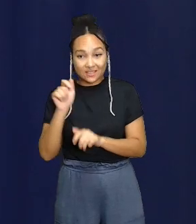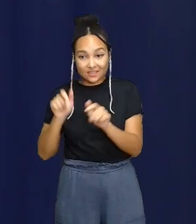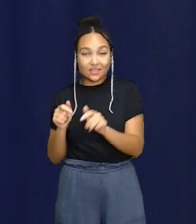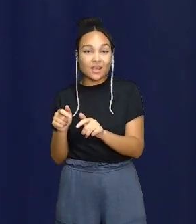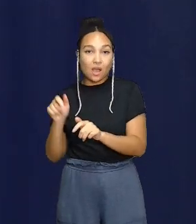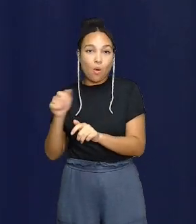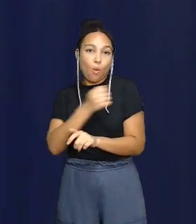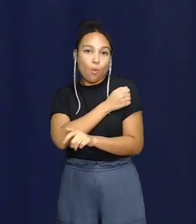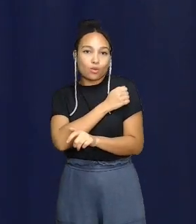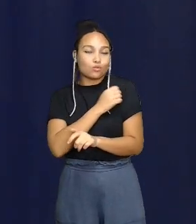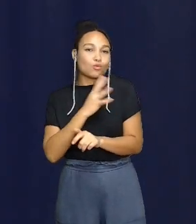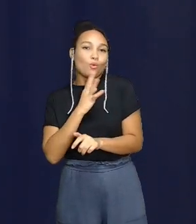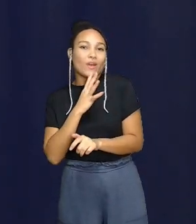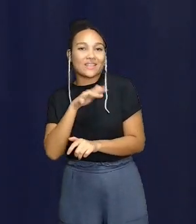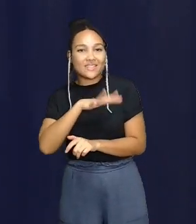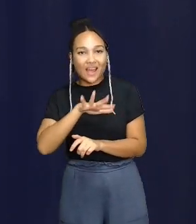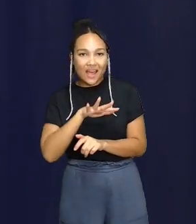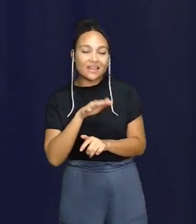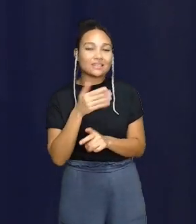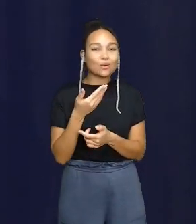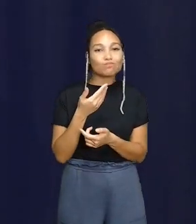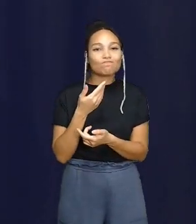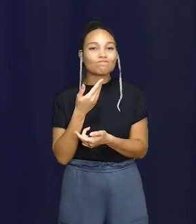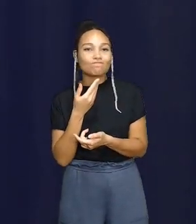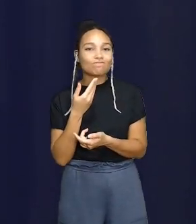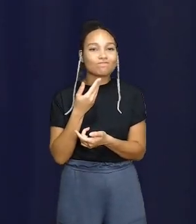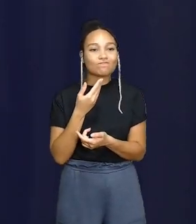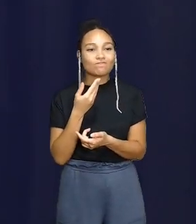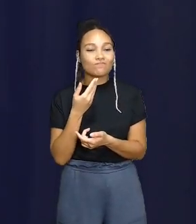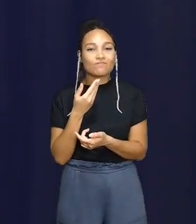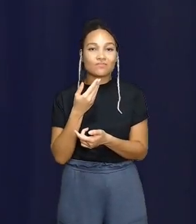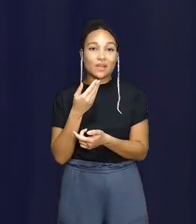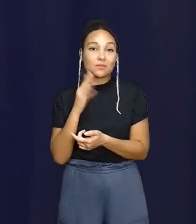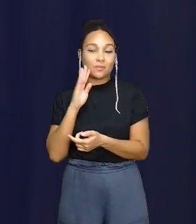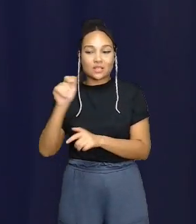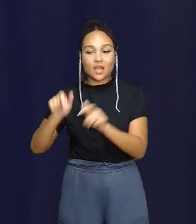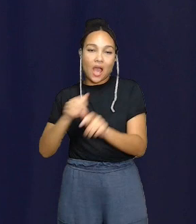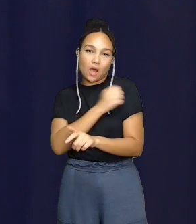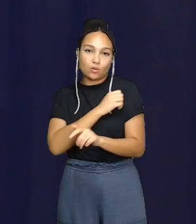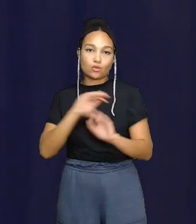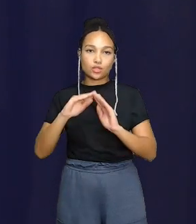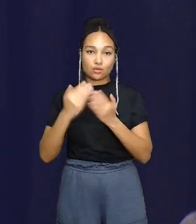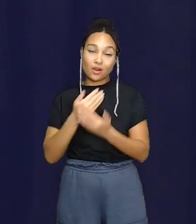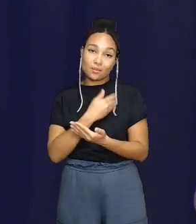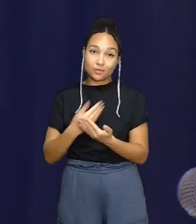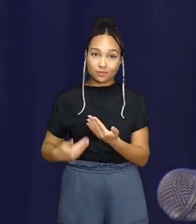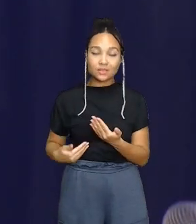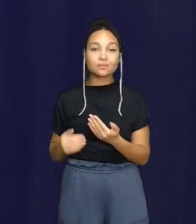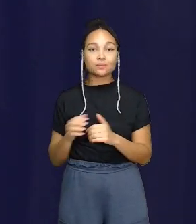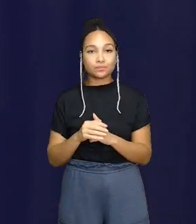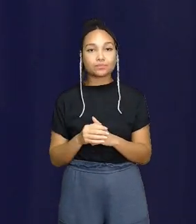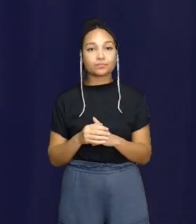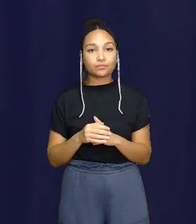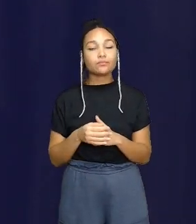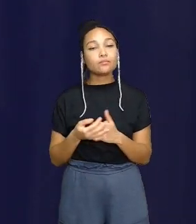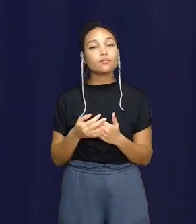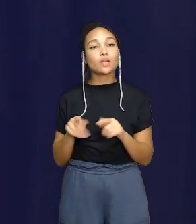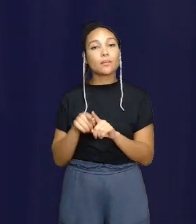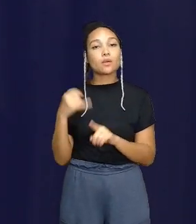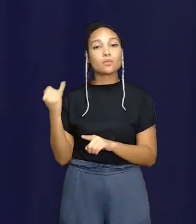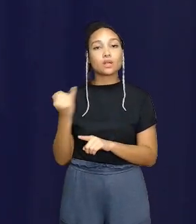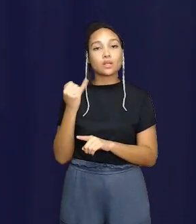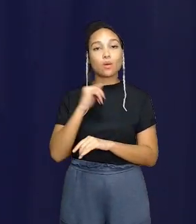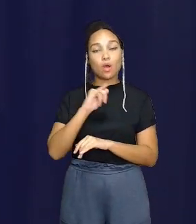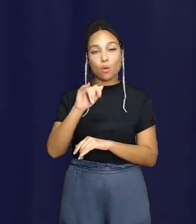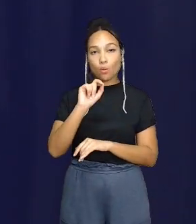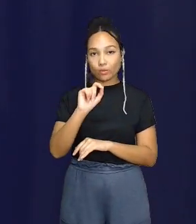escola pública, né? E, além disso, um ponto também bastante importante é